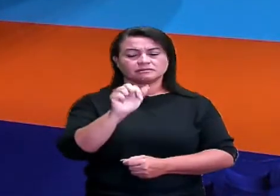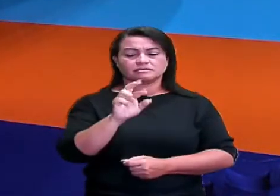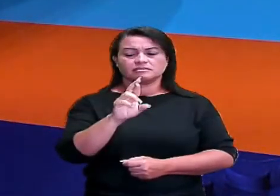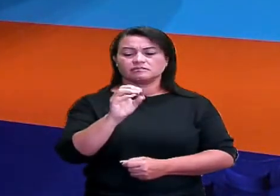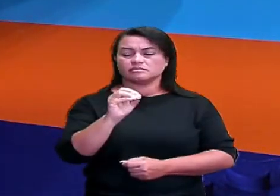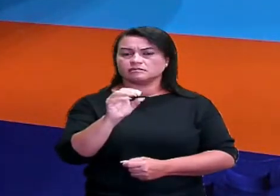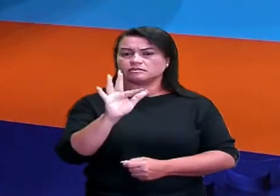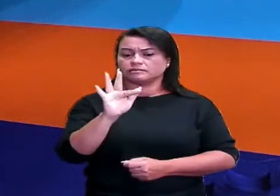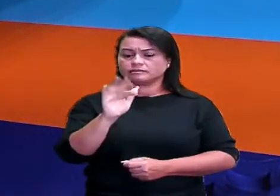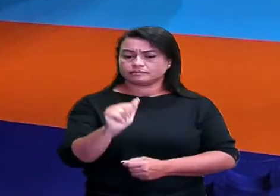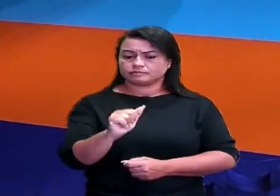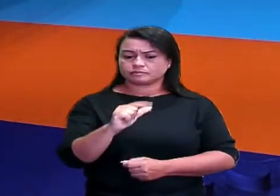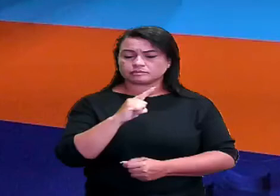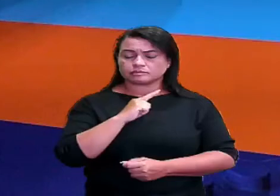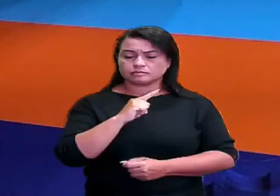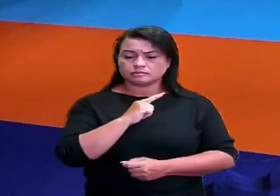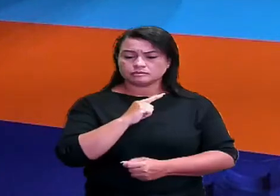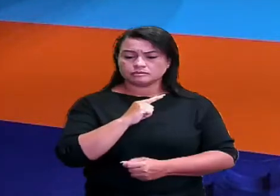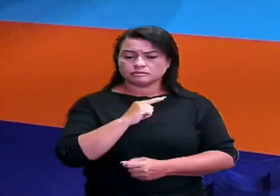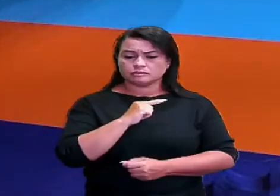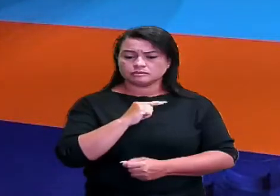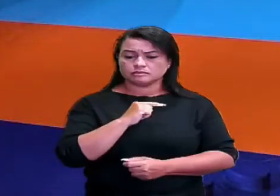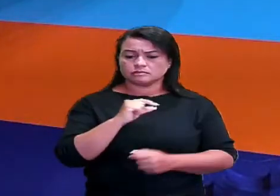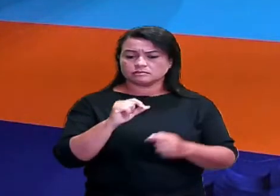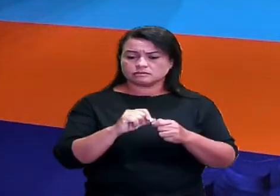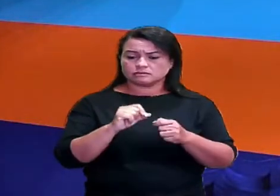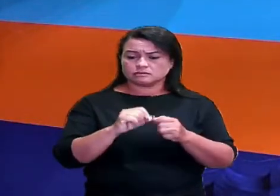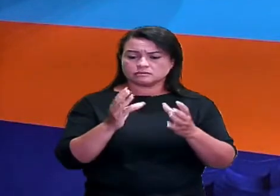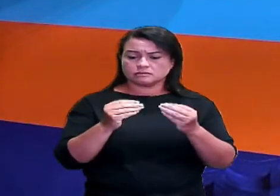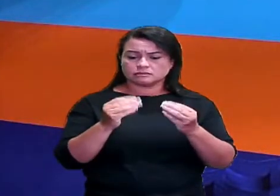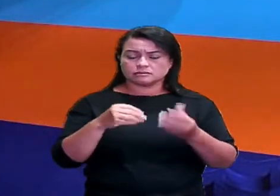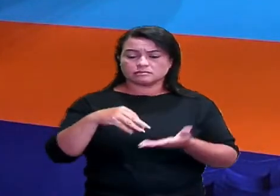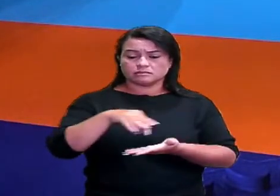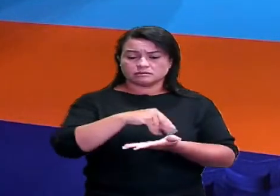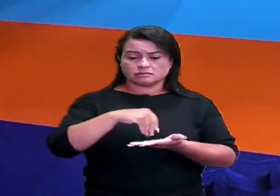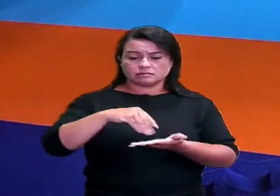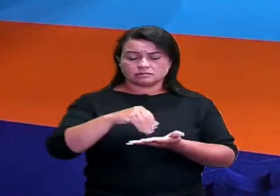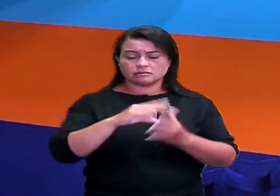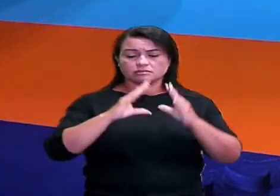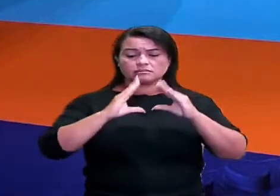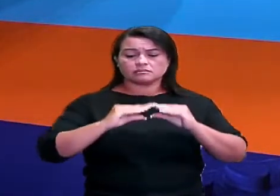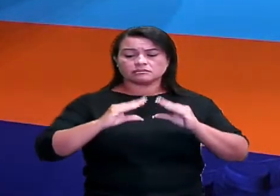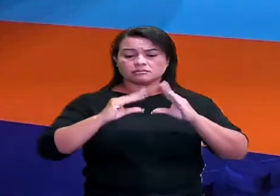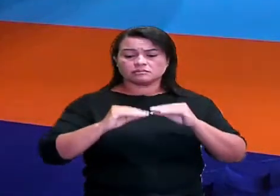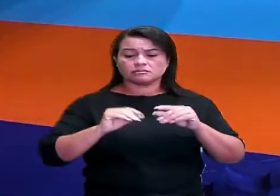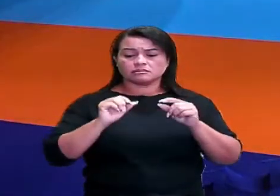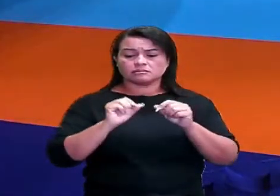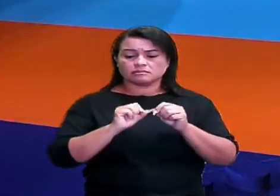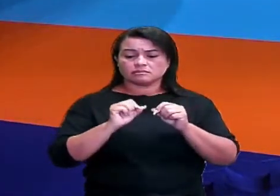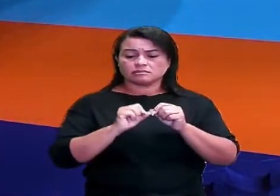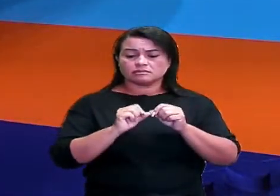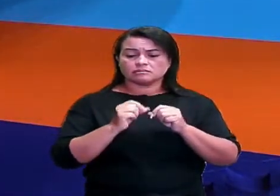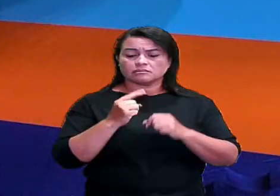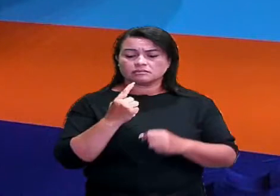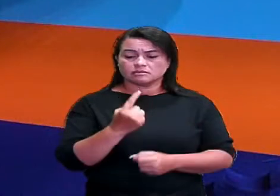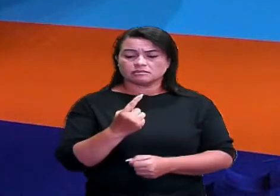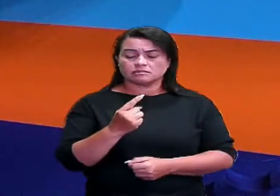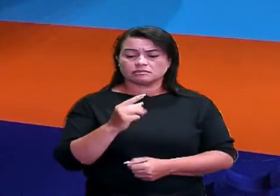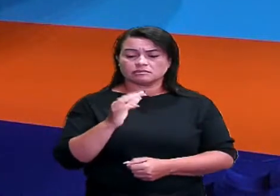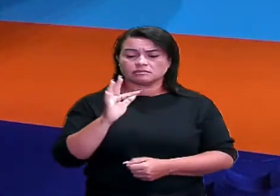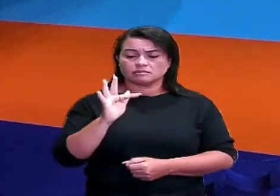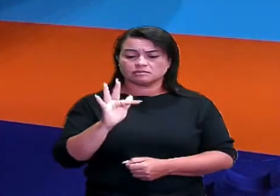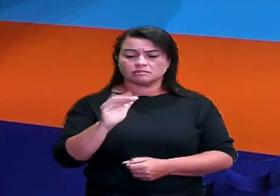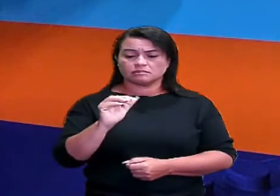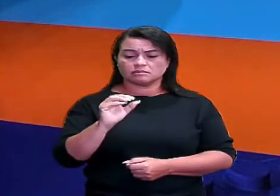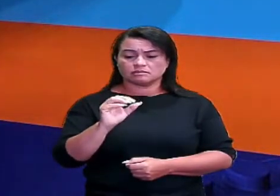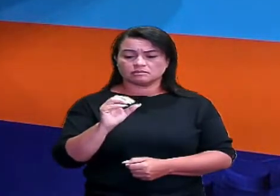Varofa. Aqui eu tenho varofa feita com muita farinha, fofa faz uma